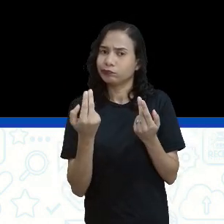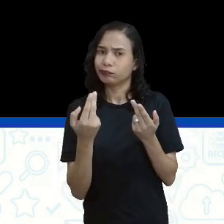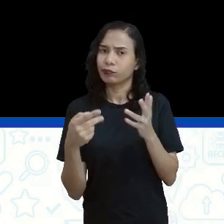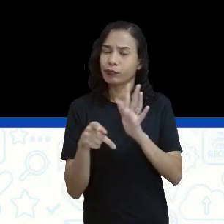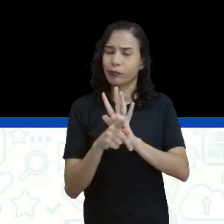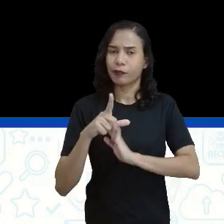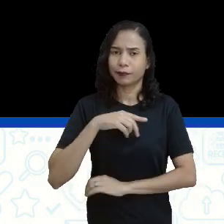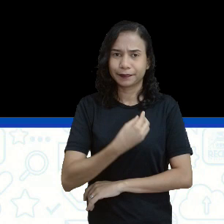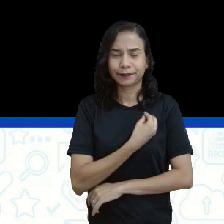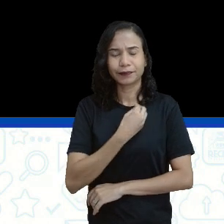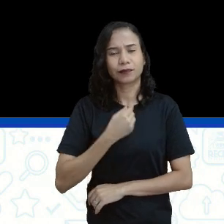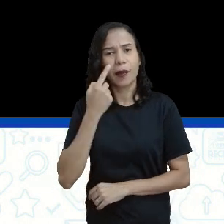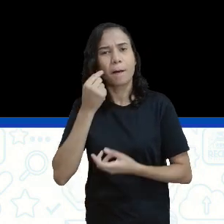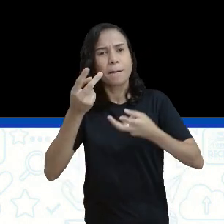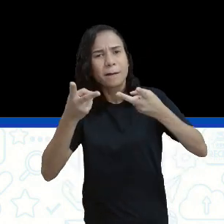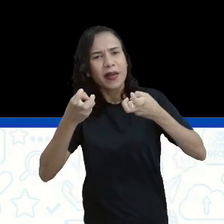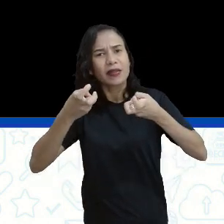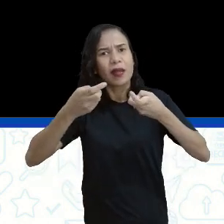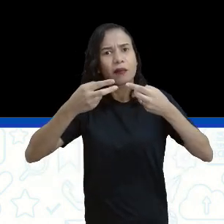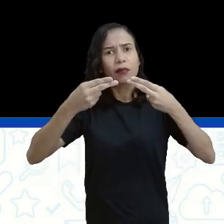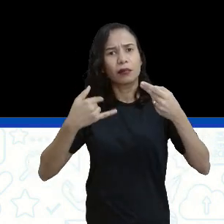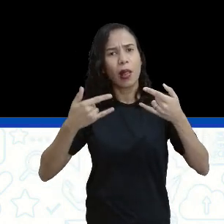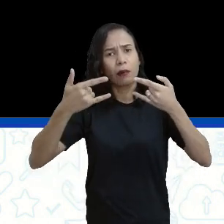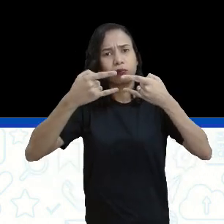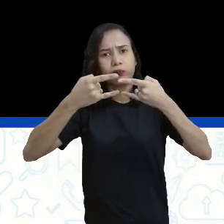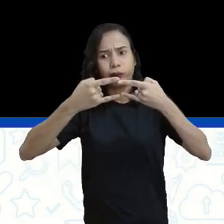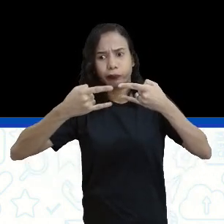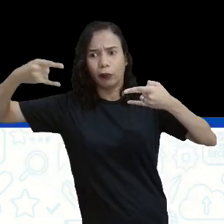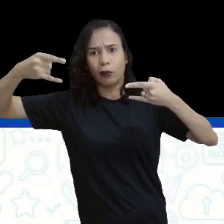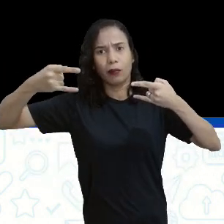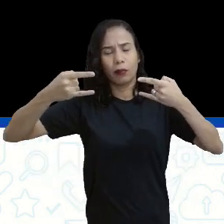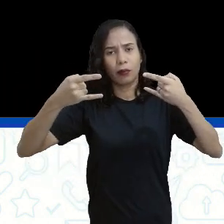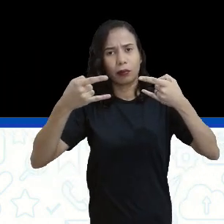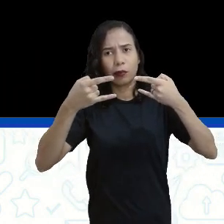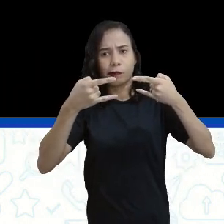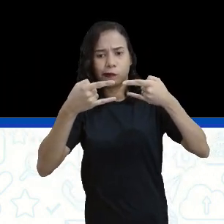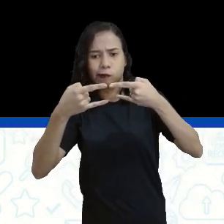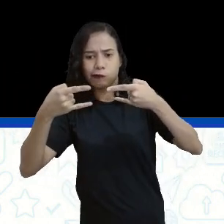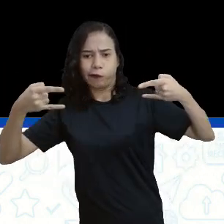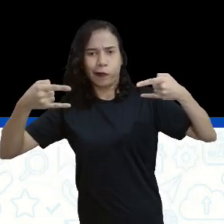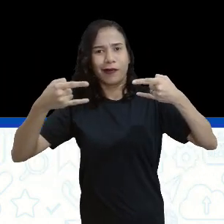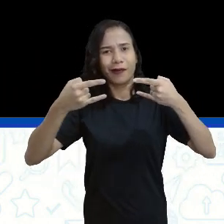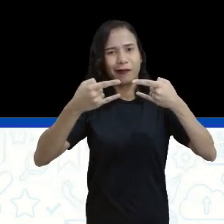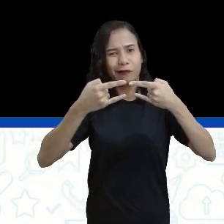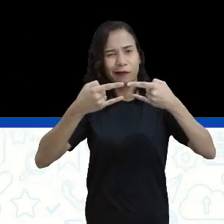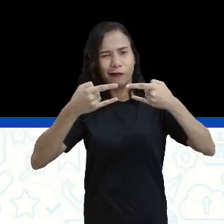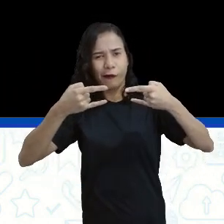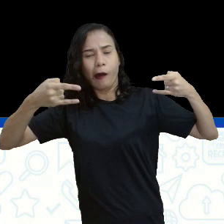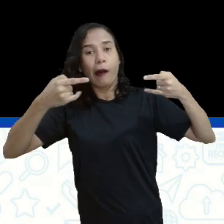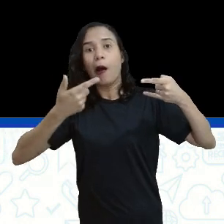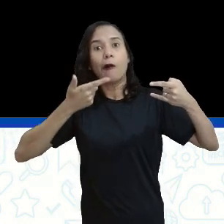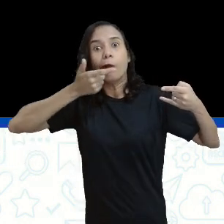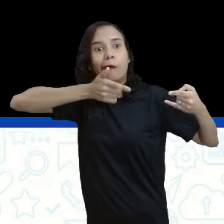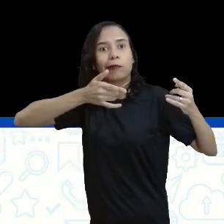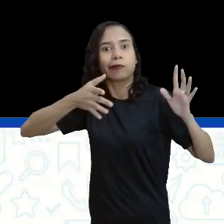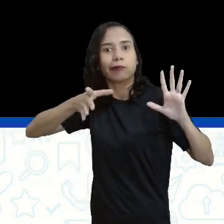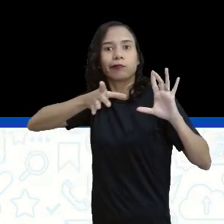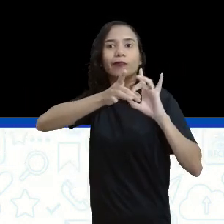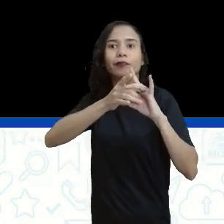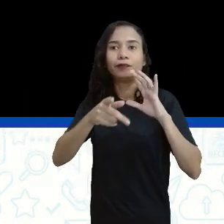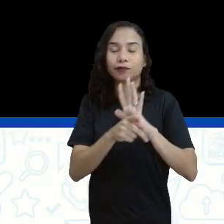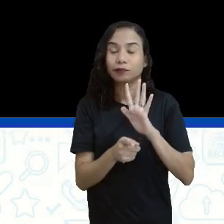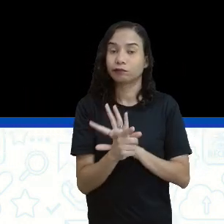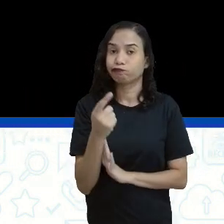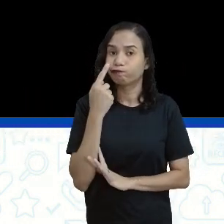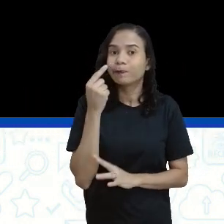polo magnético, a gente vê no vídeo que elas se repelem, né? Ó, agora, tá vendo? Olha os